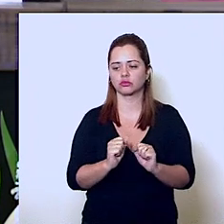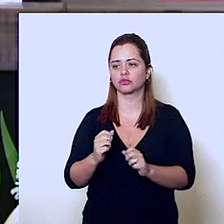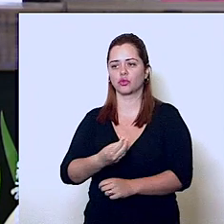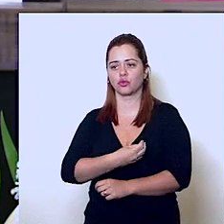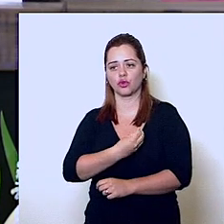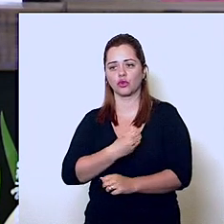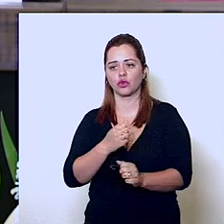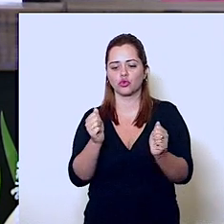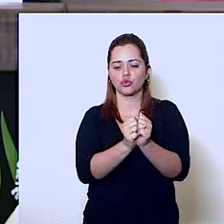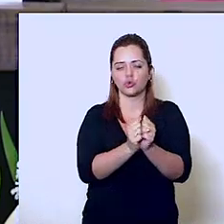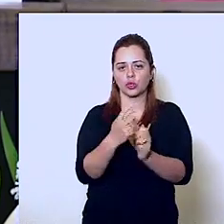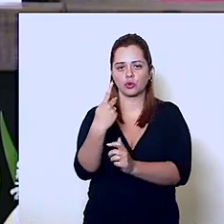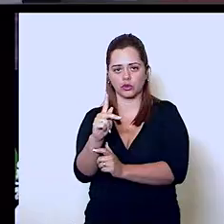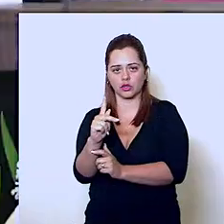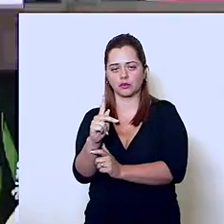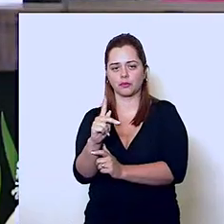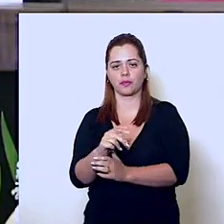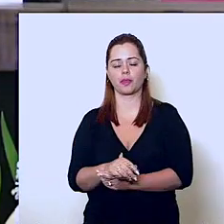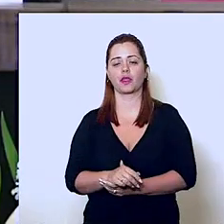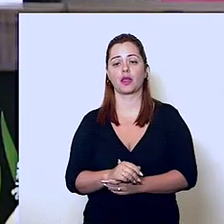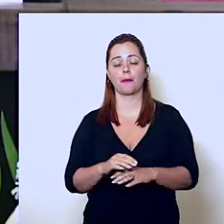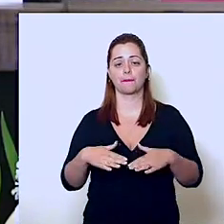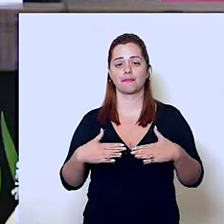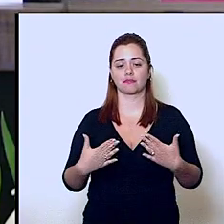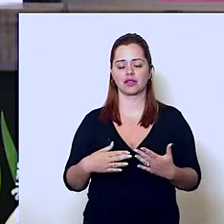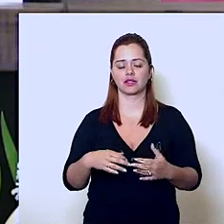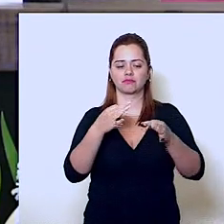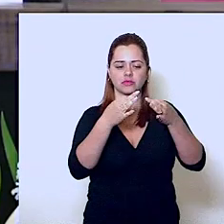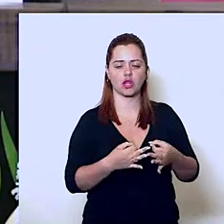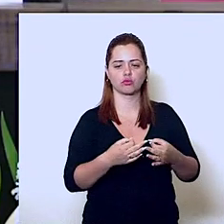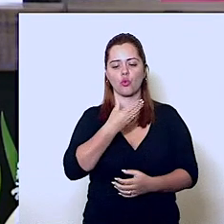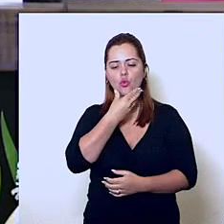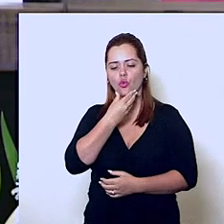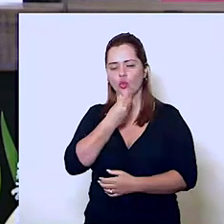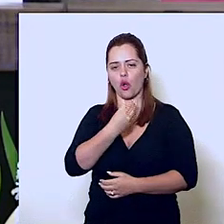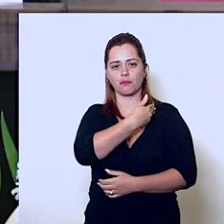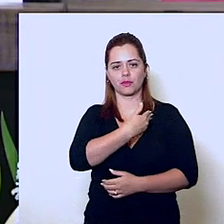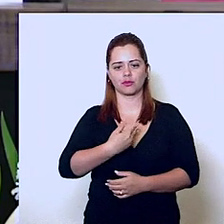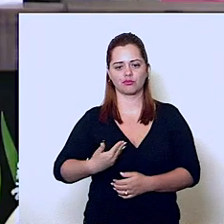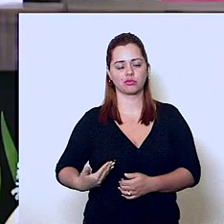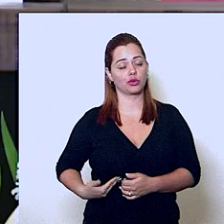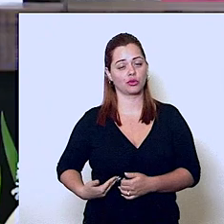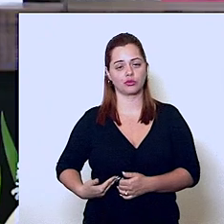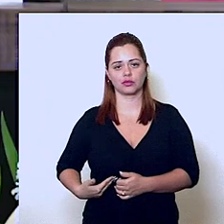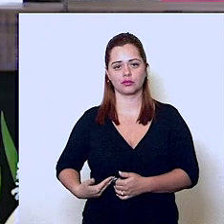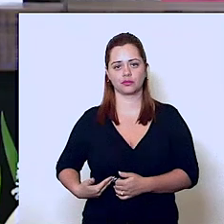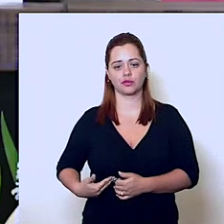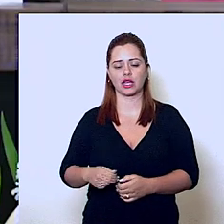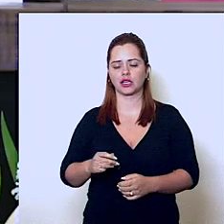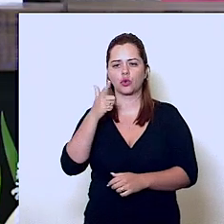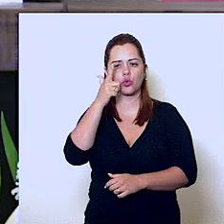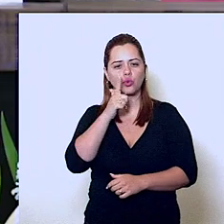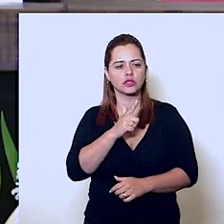mas, de fato, como homem público que consegue verificar em grandes mártires da